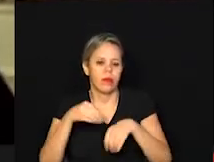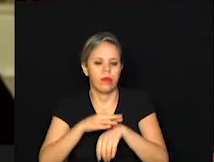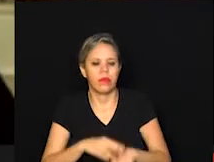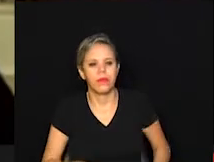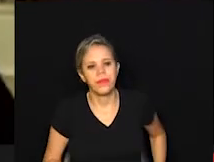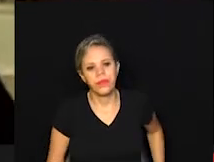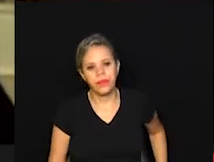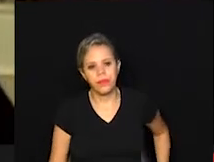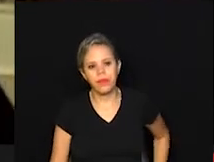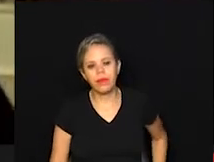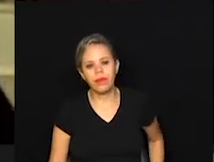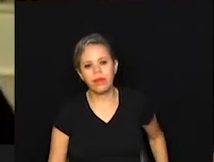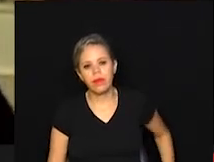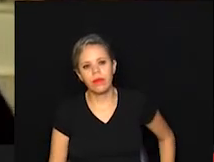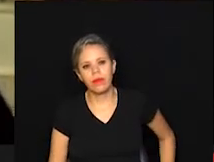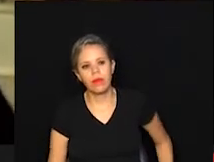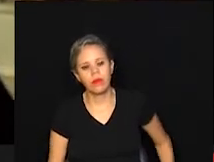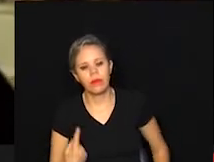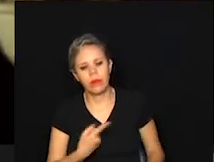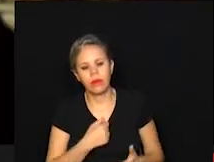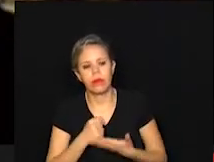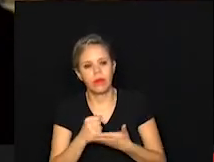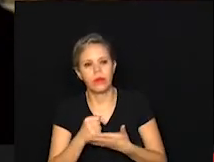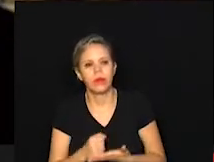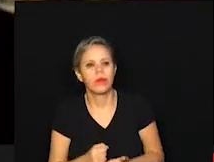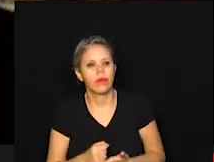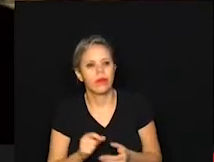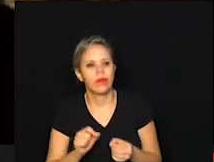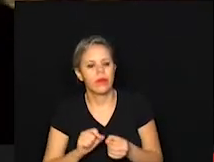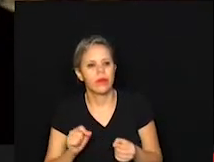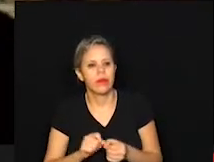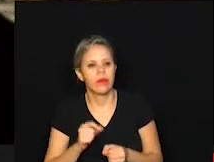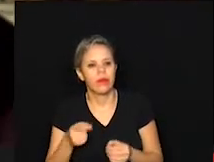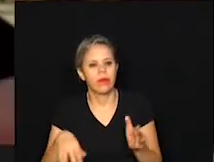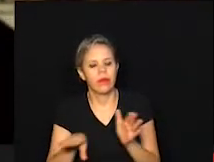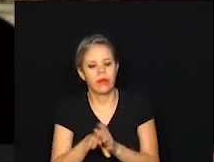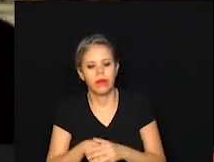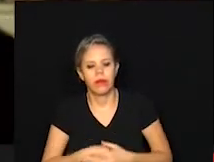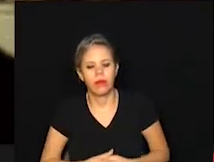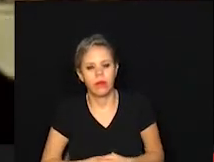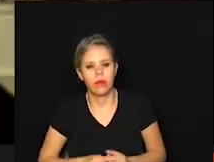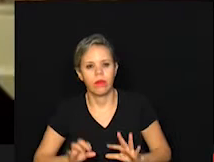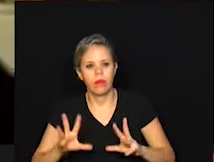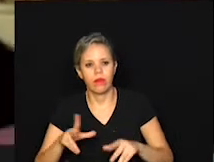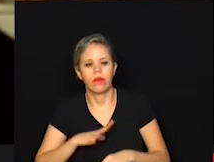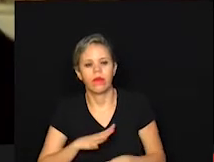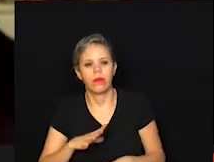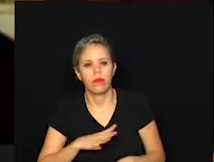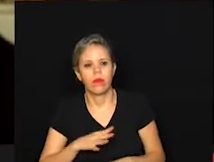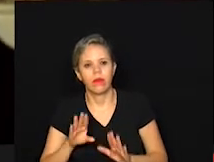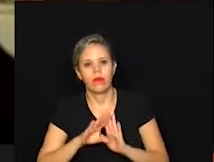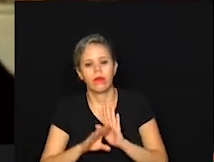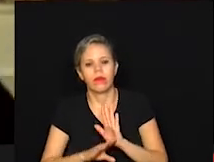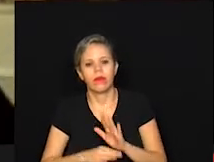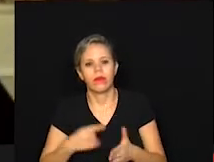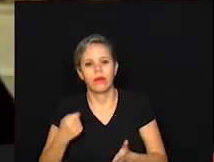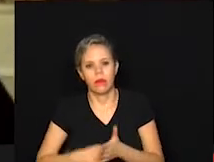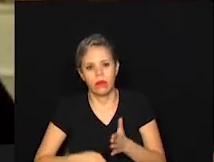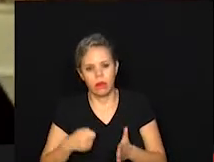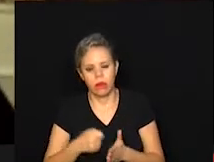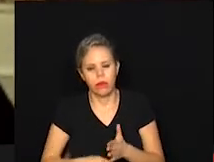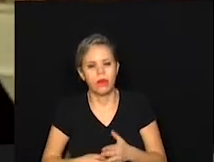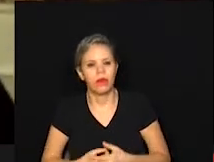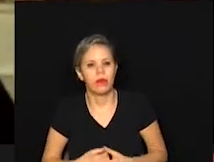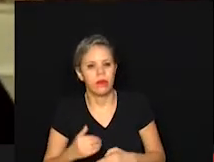vai nos ajudando a fazer com que chegue em toda a cidade os programas e as políticas